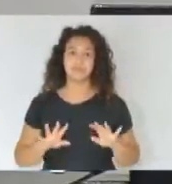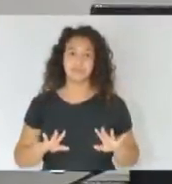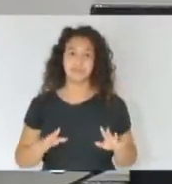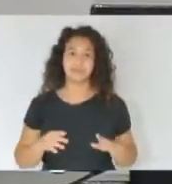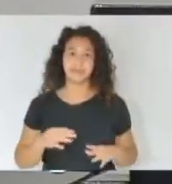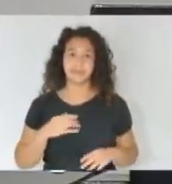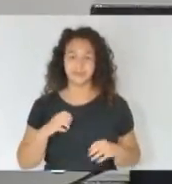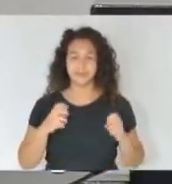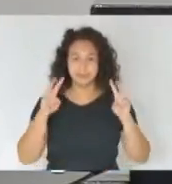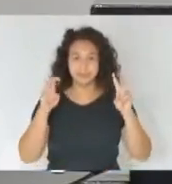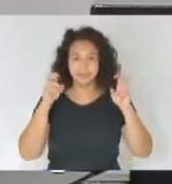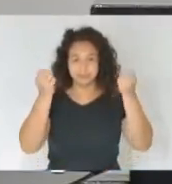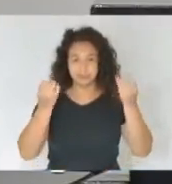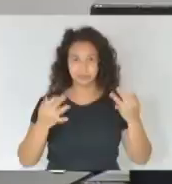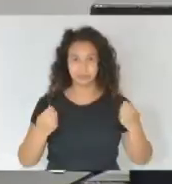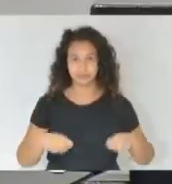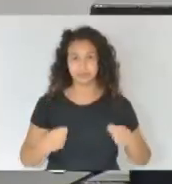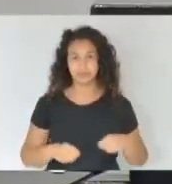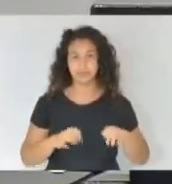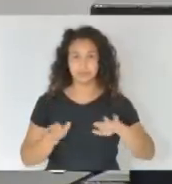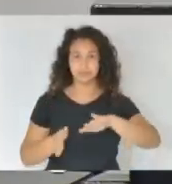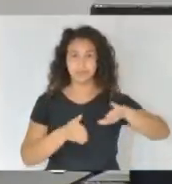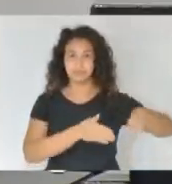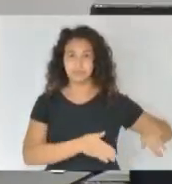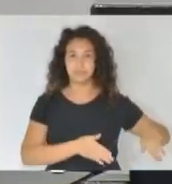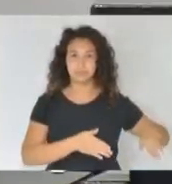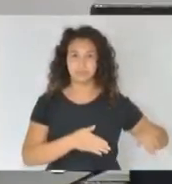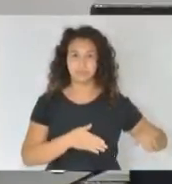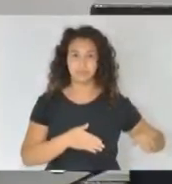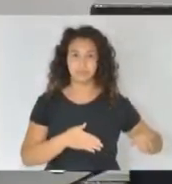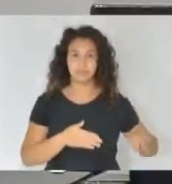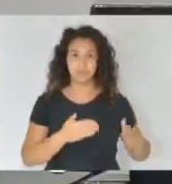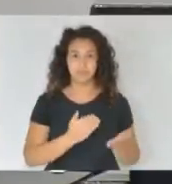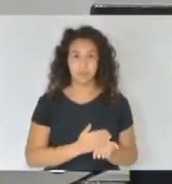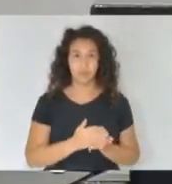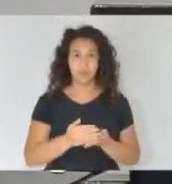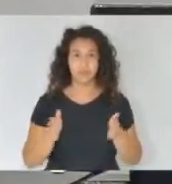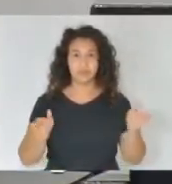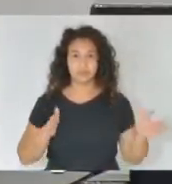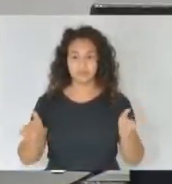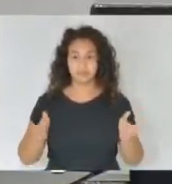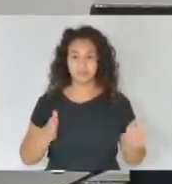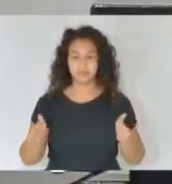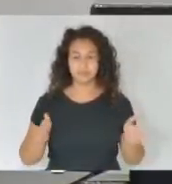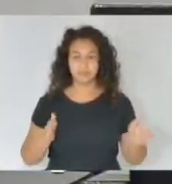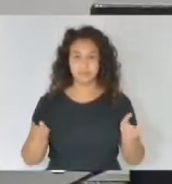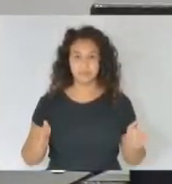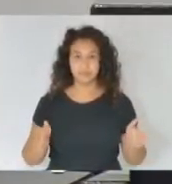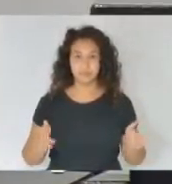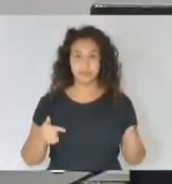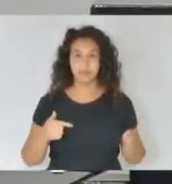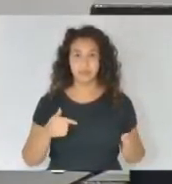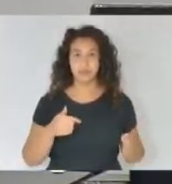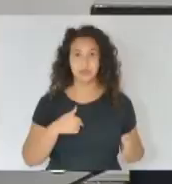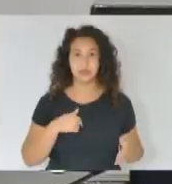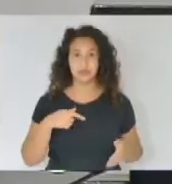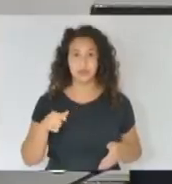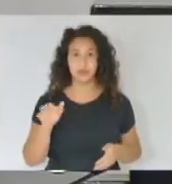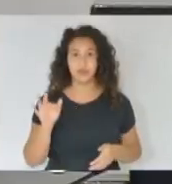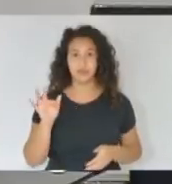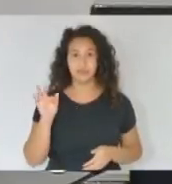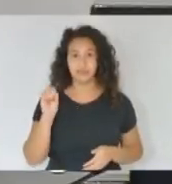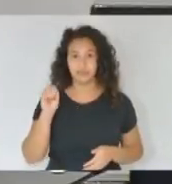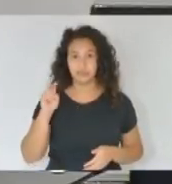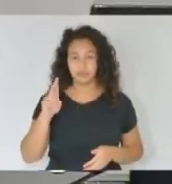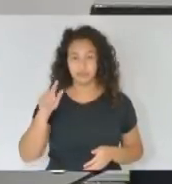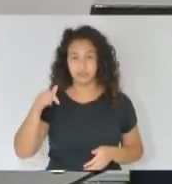isso aqui. Eu, desde o meu início de mandato, hoje eu resido na cidade de Forquilinha,